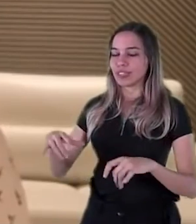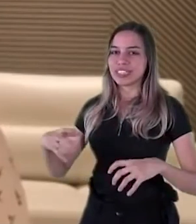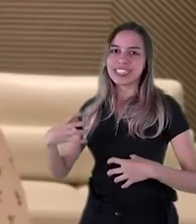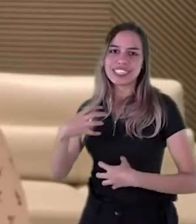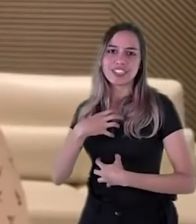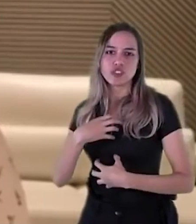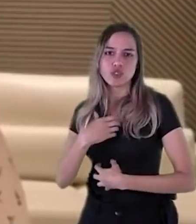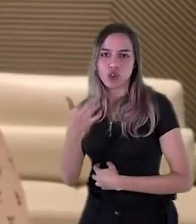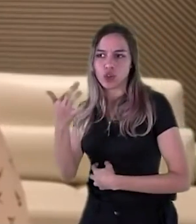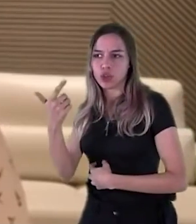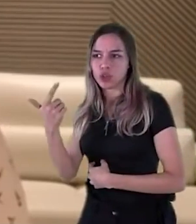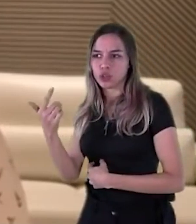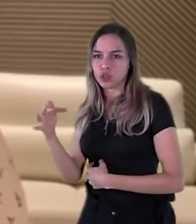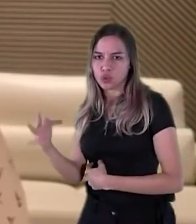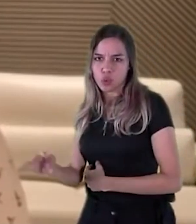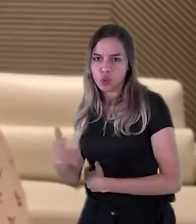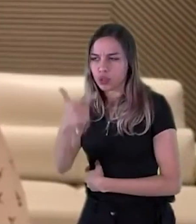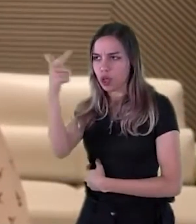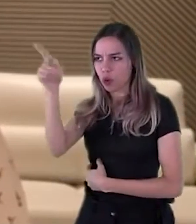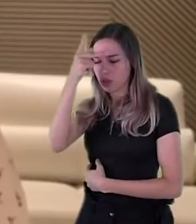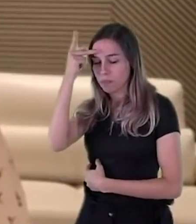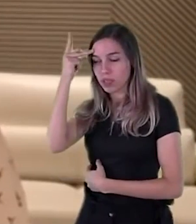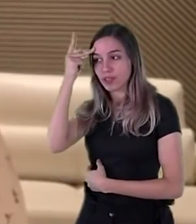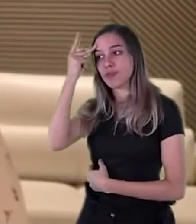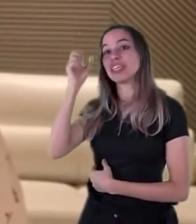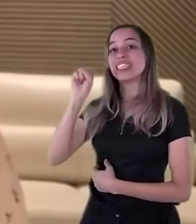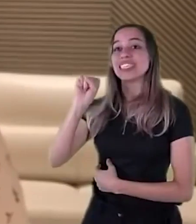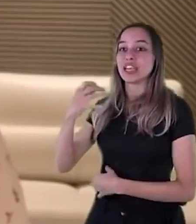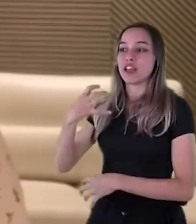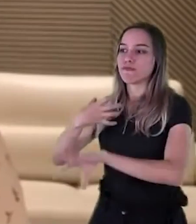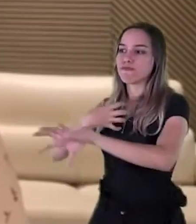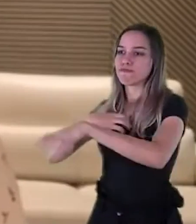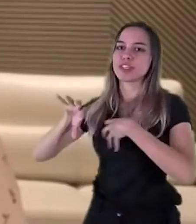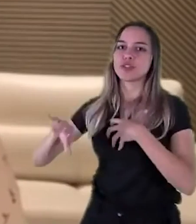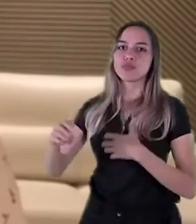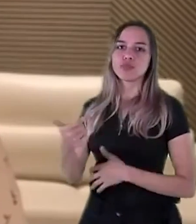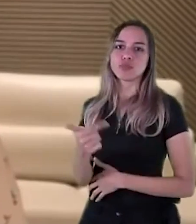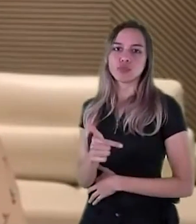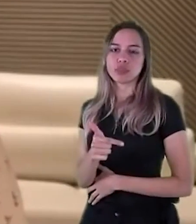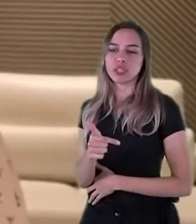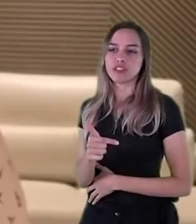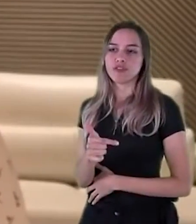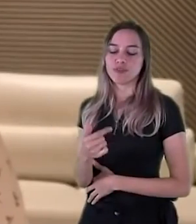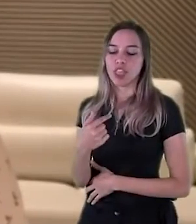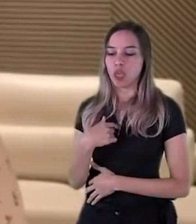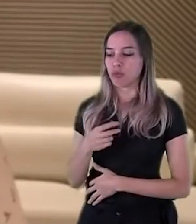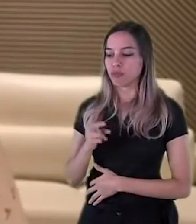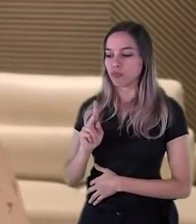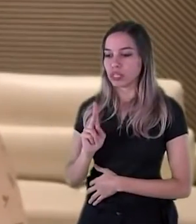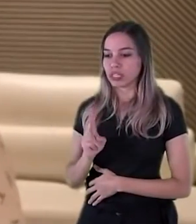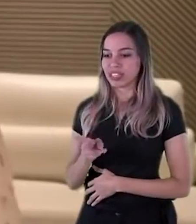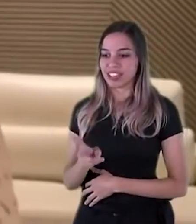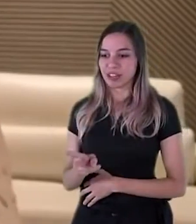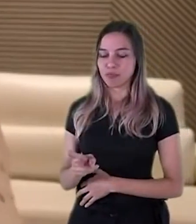Eu não fico espectador da dor alheia. Aliás, eu sempre fui um fracasso como padre nesse aspecto.